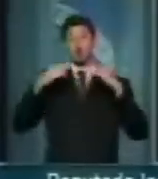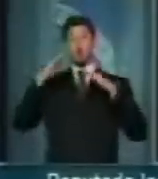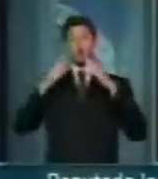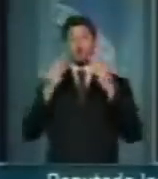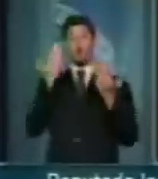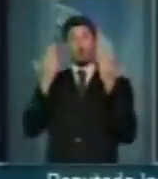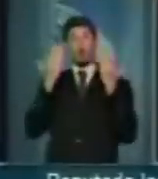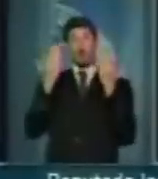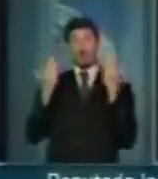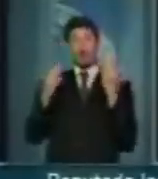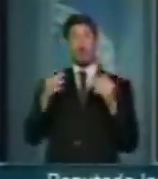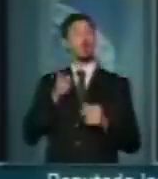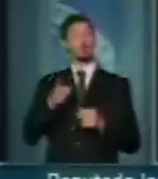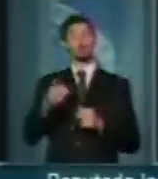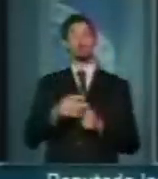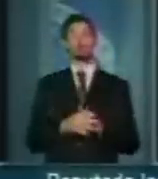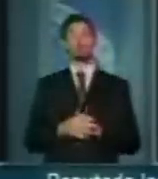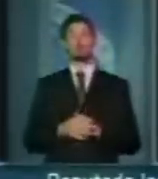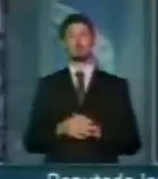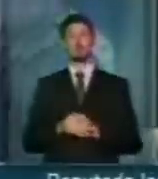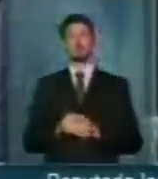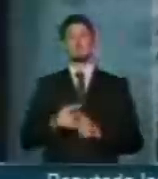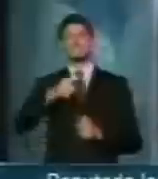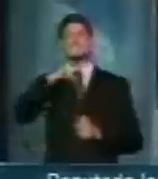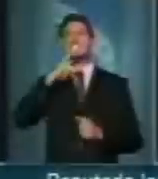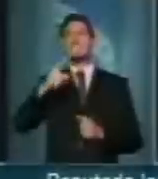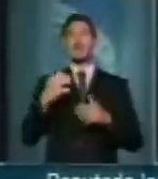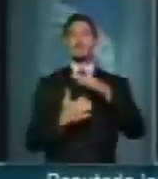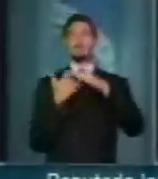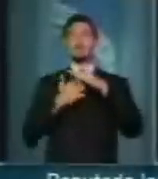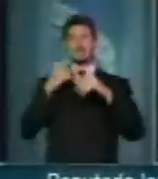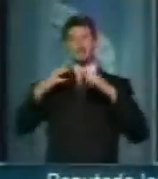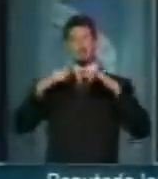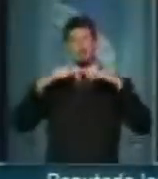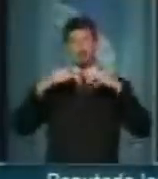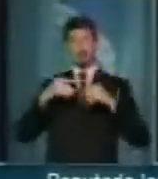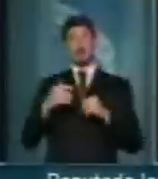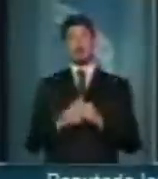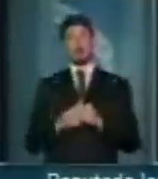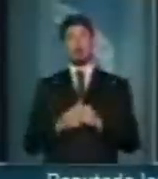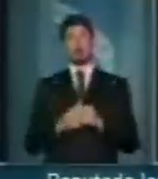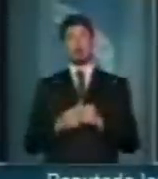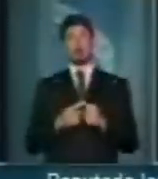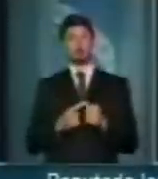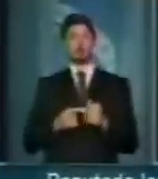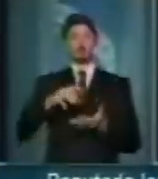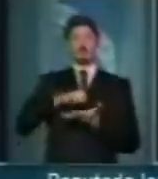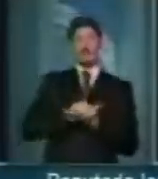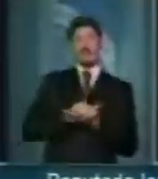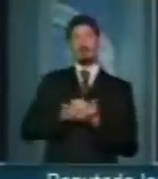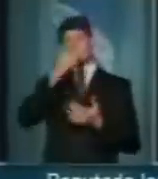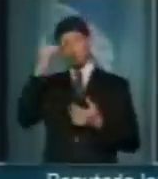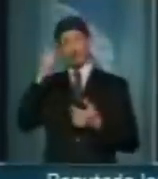Franca prevalece. Nenhuma grande gravadora de Manaus, que predominantemente grava artista